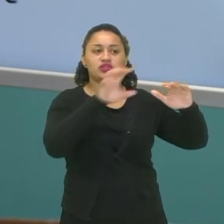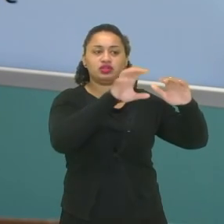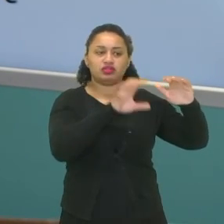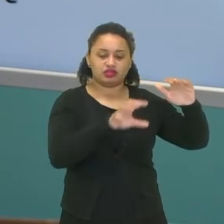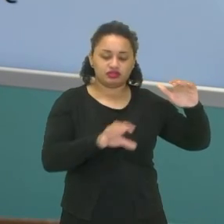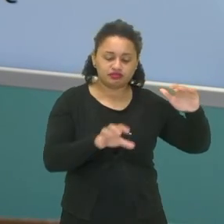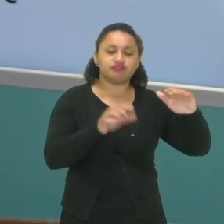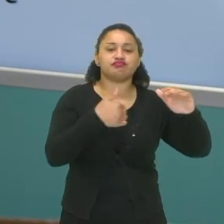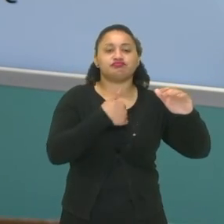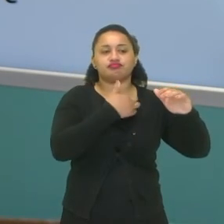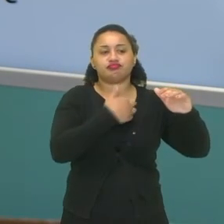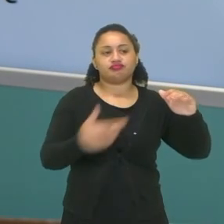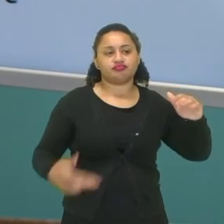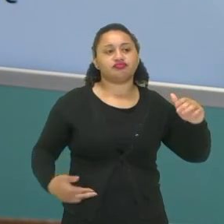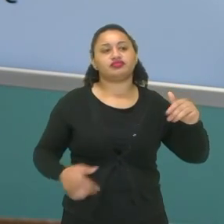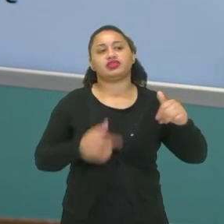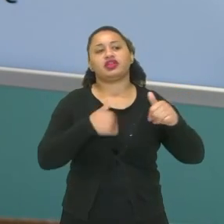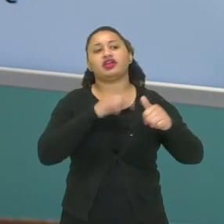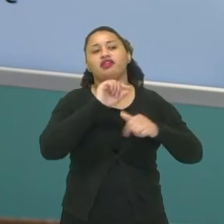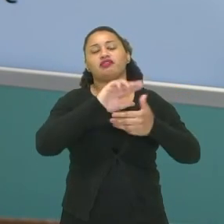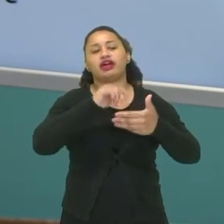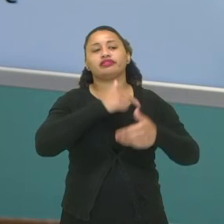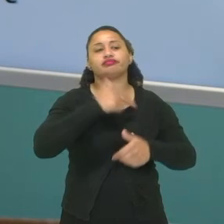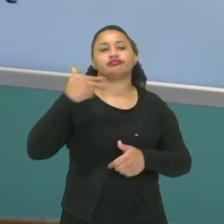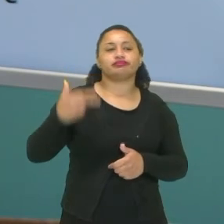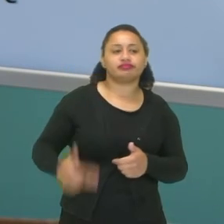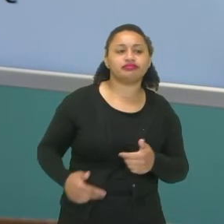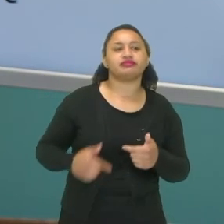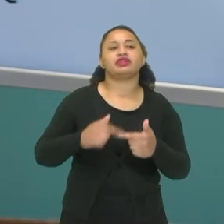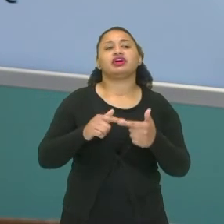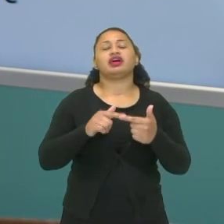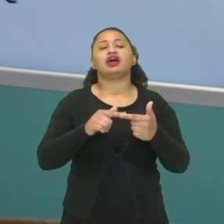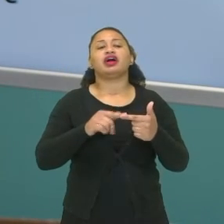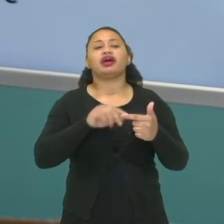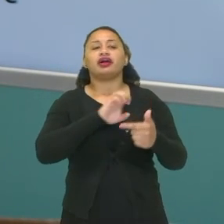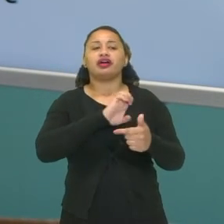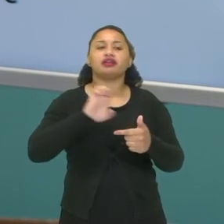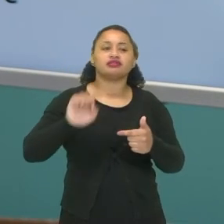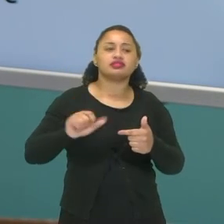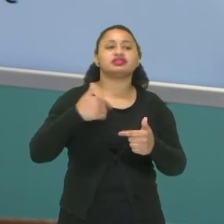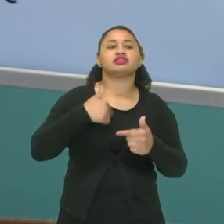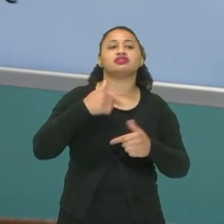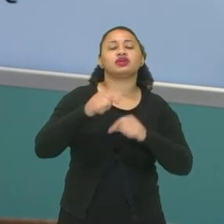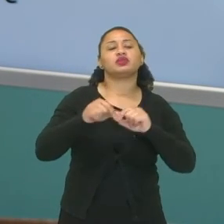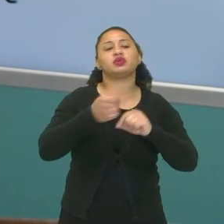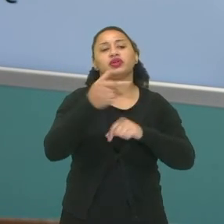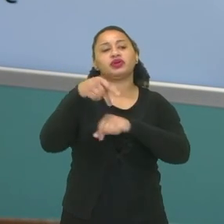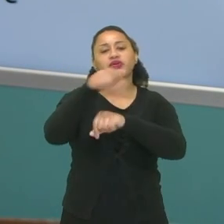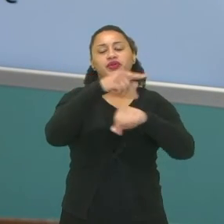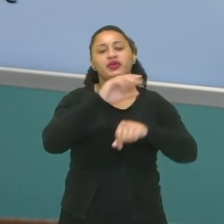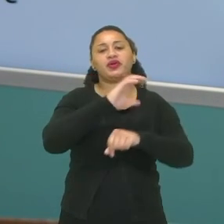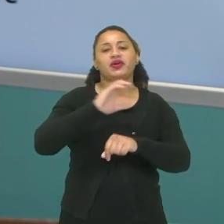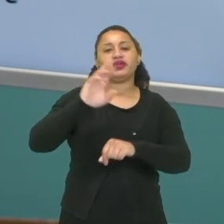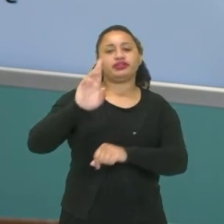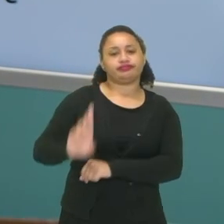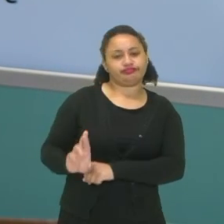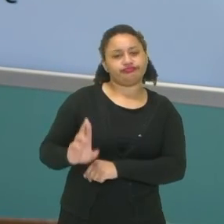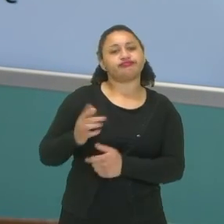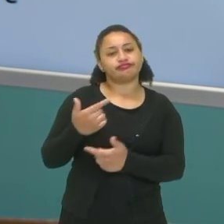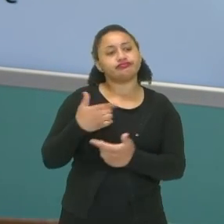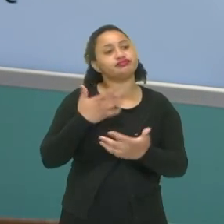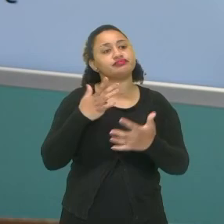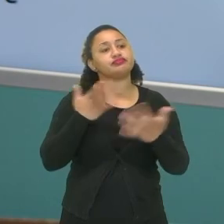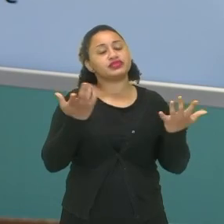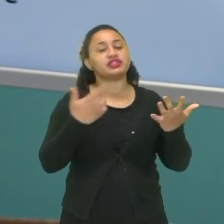repúblicas, como Guatemala, Honduras, El Salvador, Nicarágua, Panamá, Costa Rica, né? Vão aí se formar